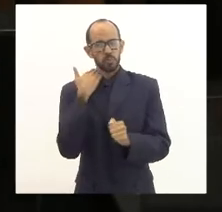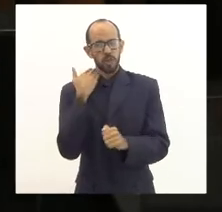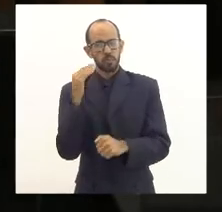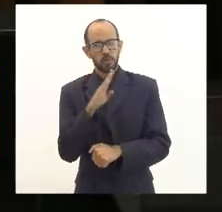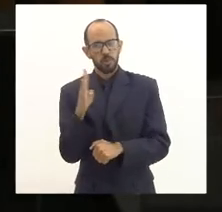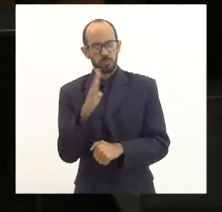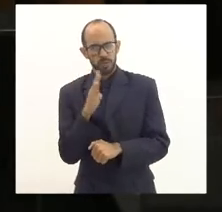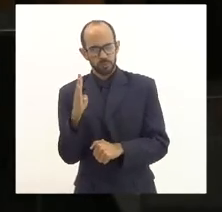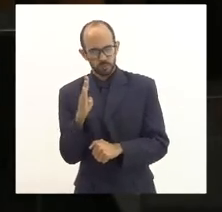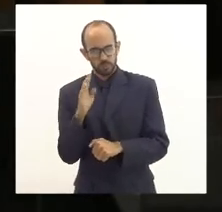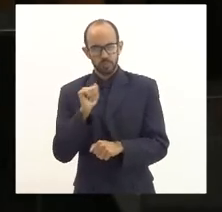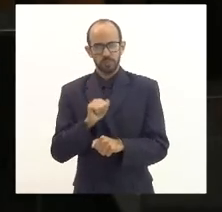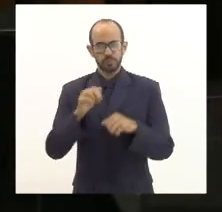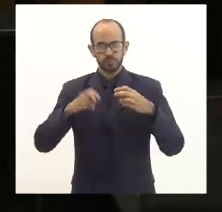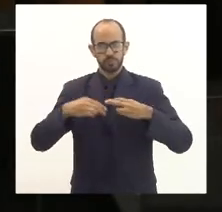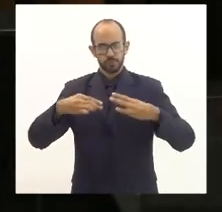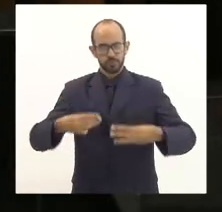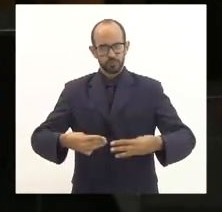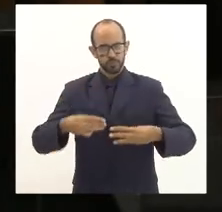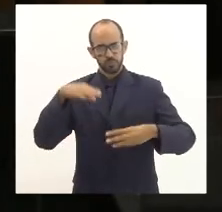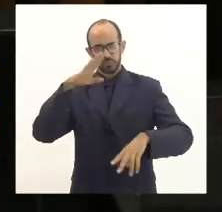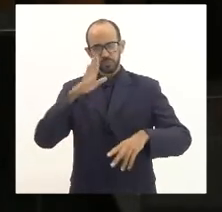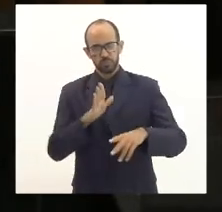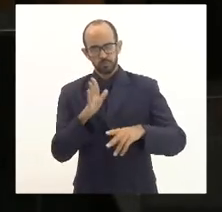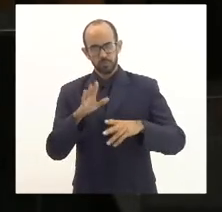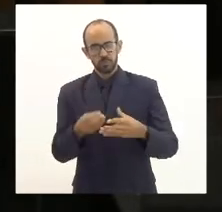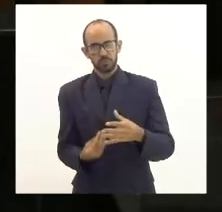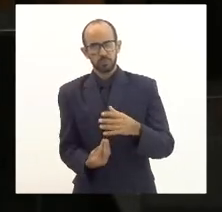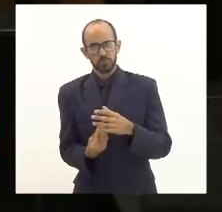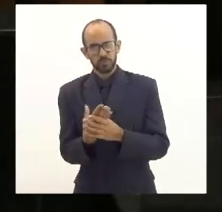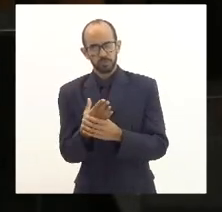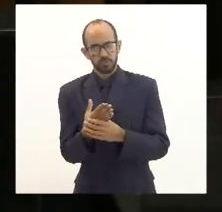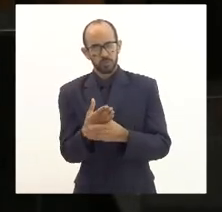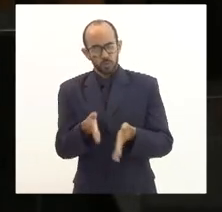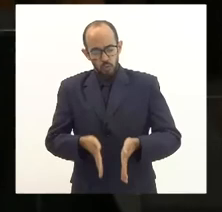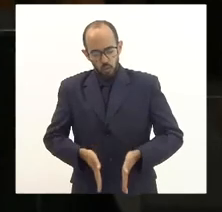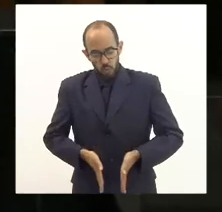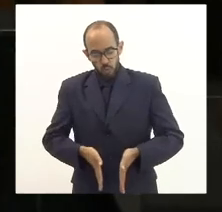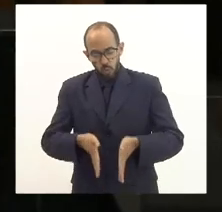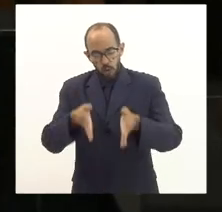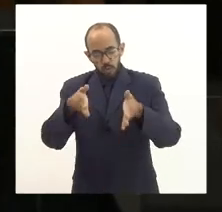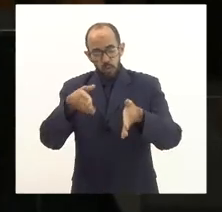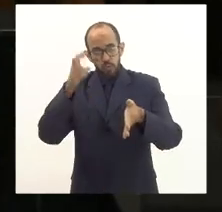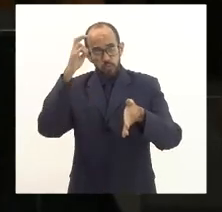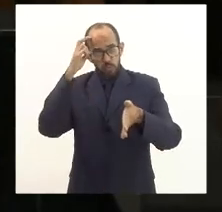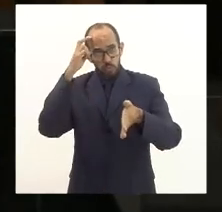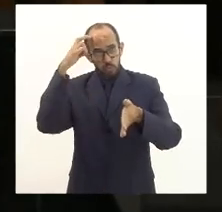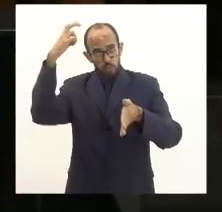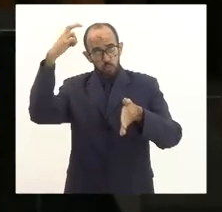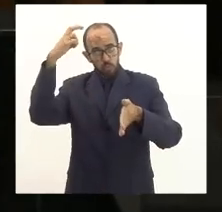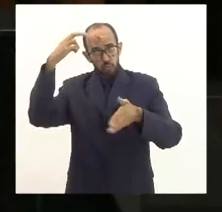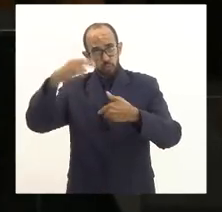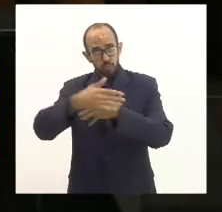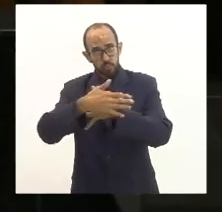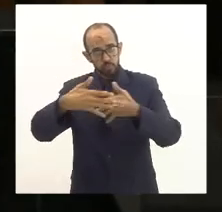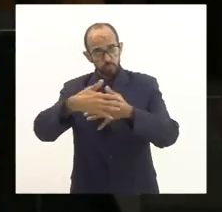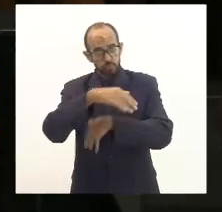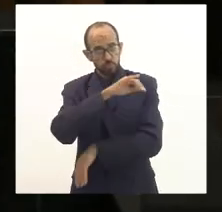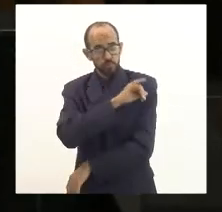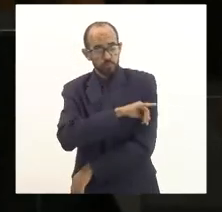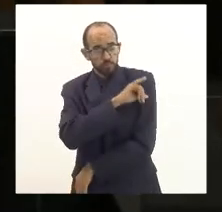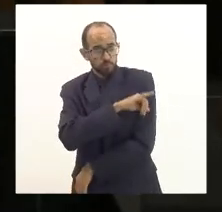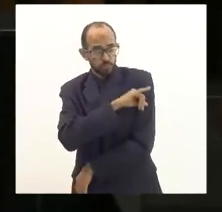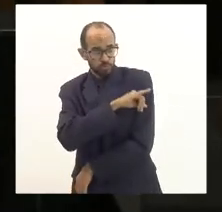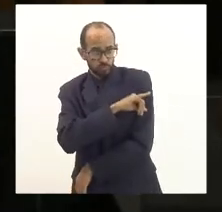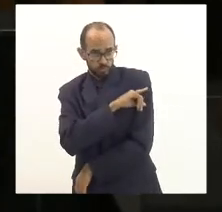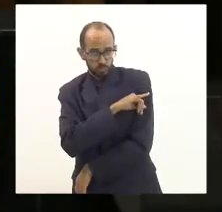Nacional entre outros formam o culto corredor cultural do centro do Rio de